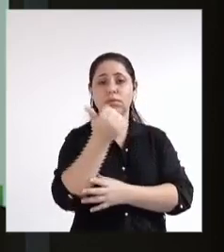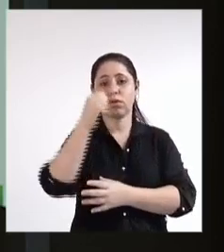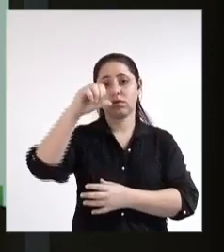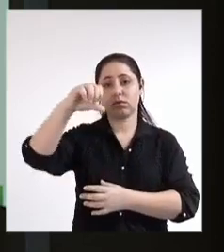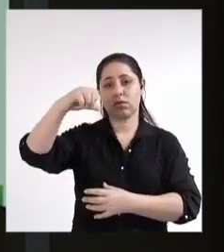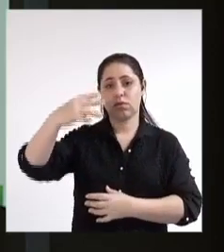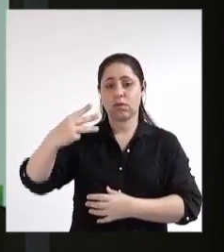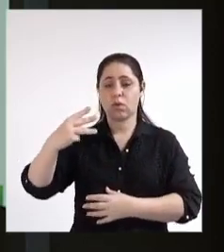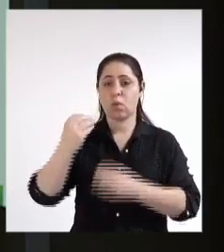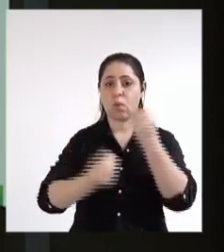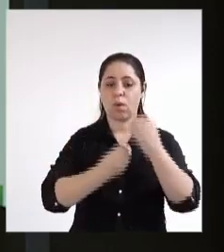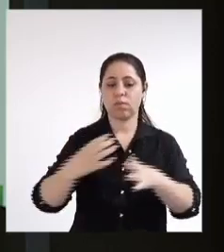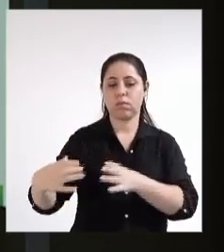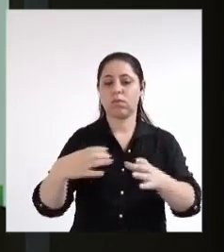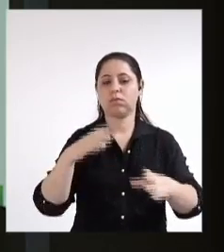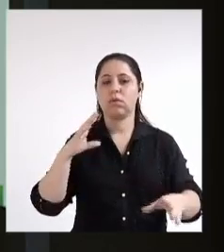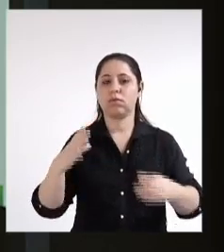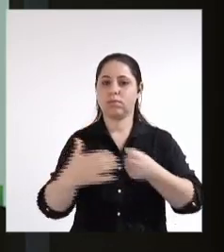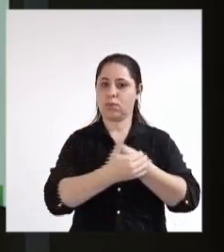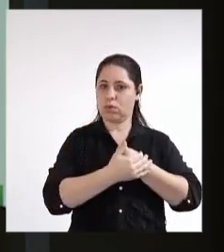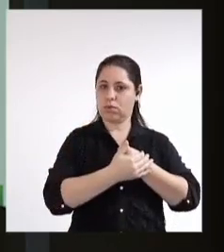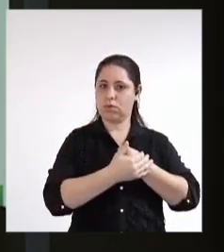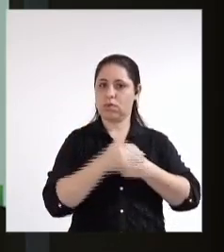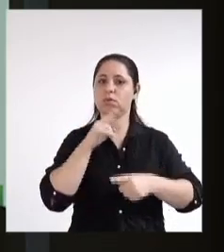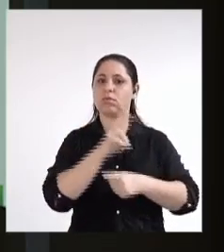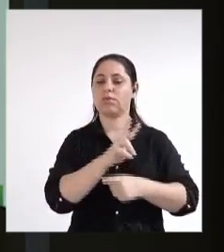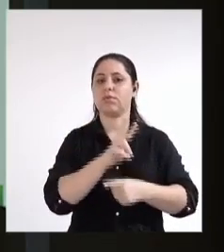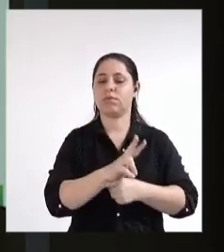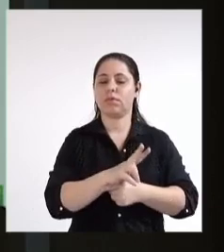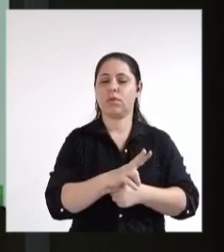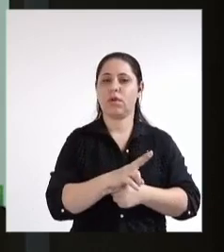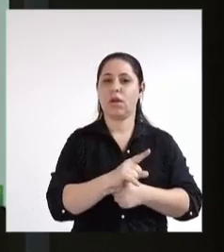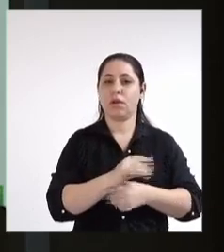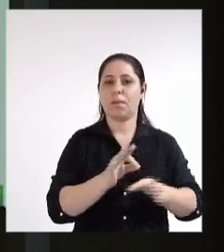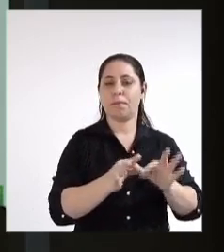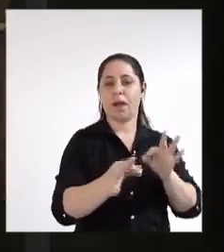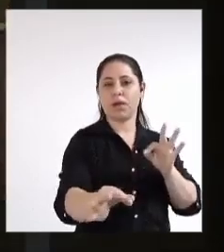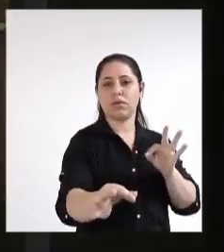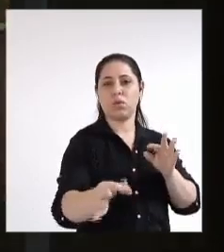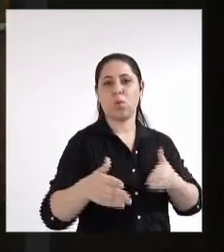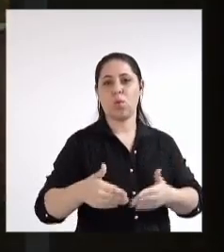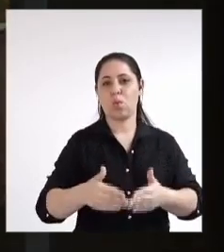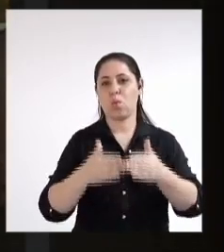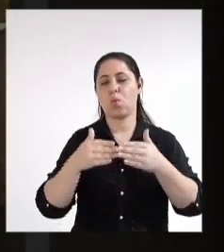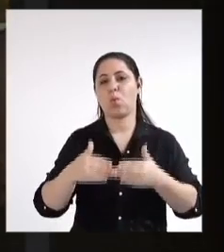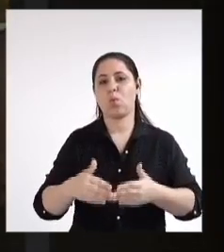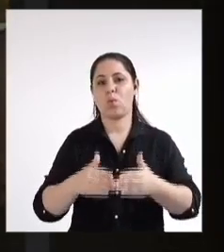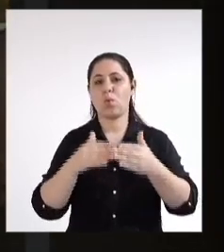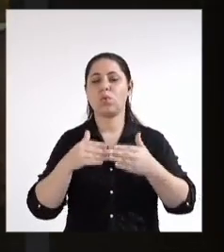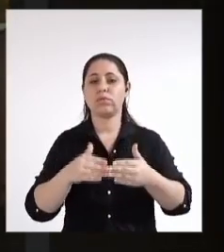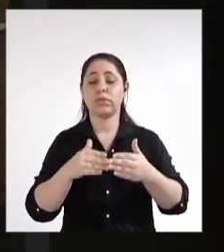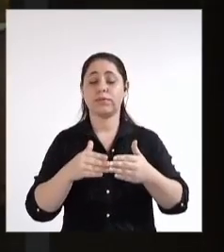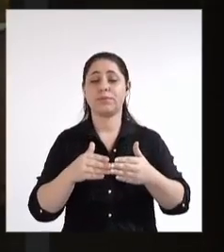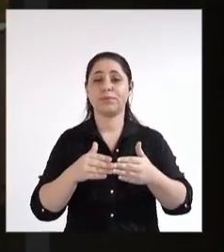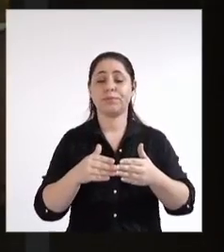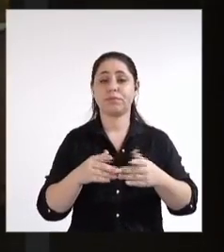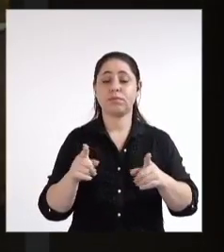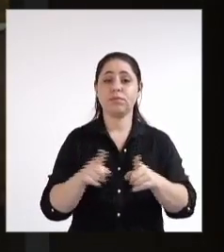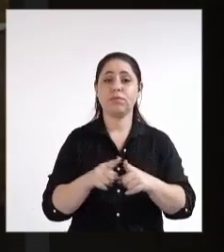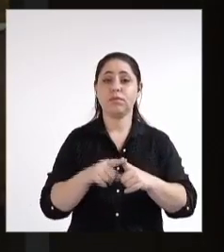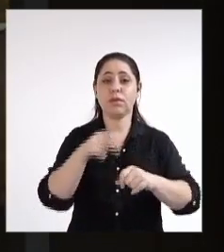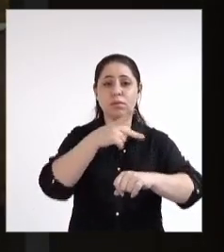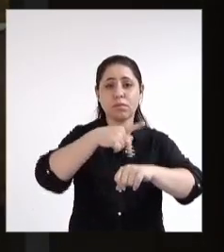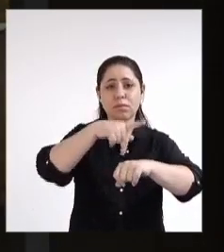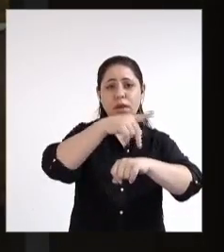protegida 6 mil hectares 111 km de corumbá e miranda de parte da mata do segredo